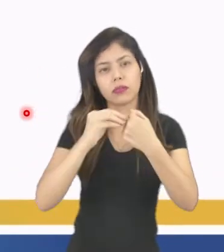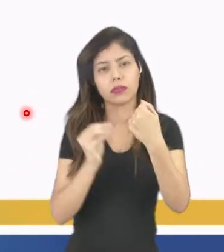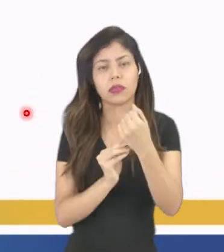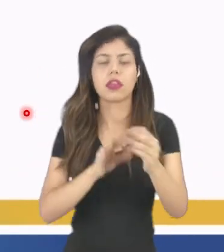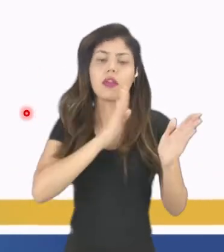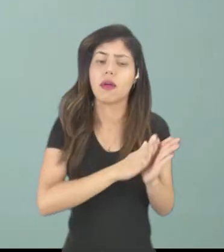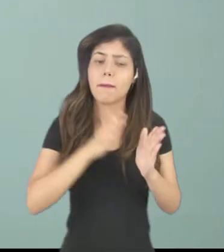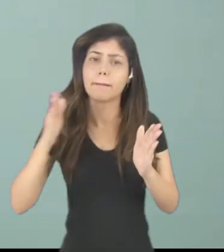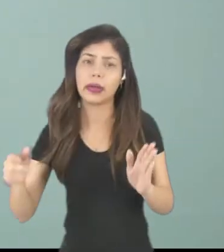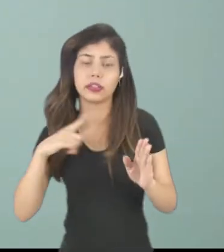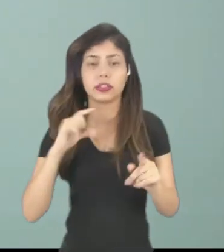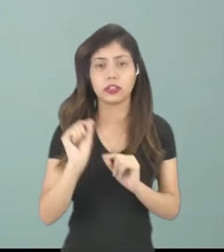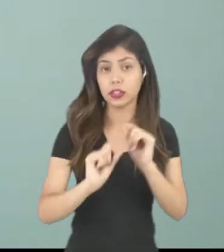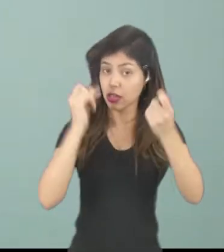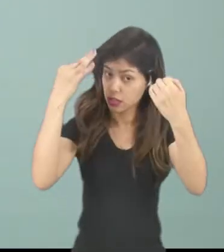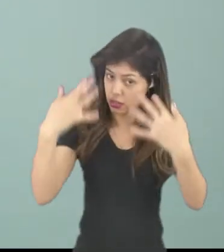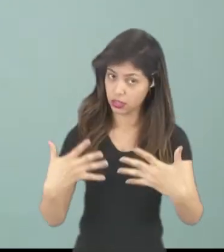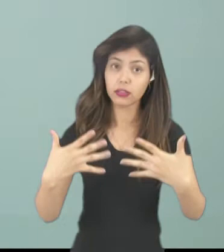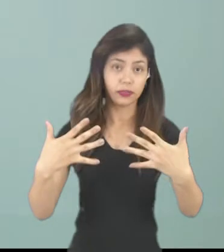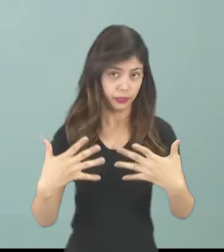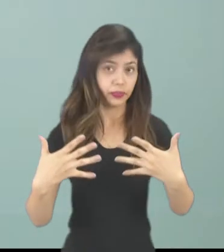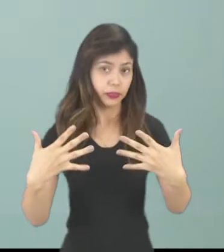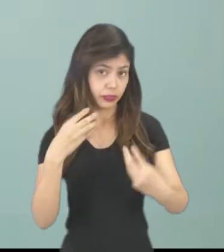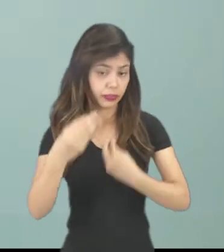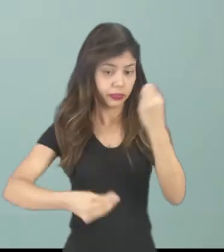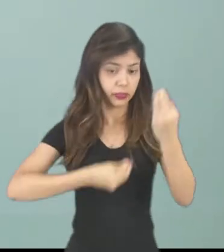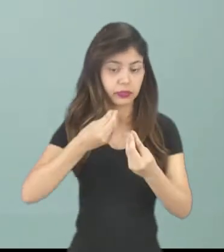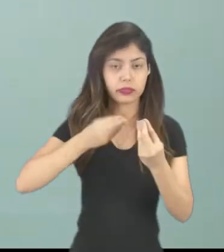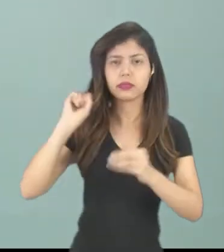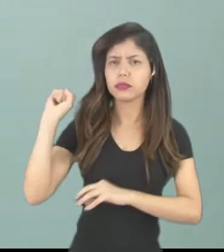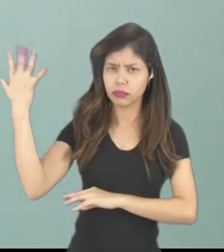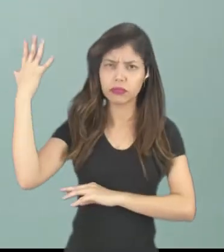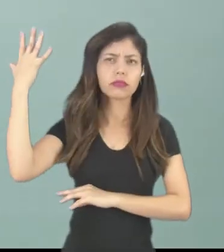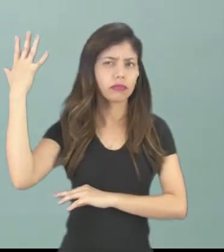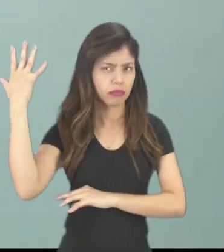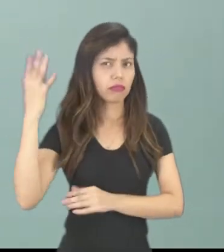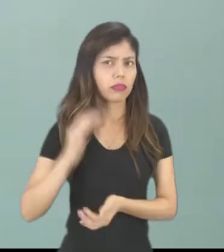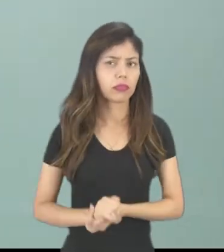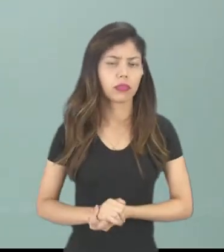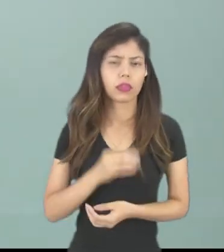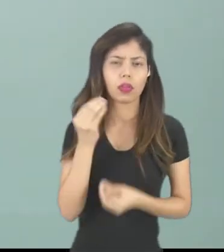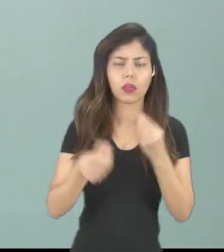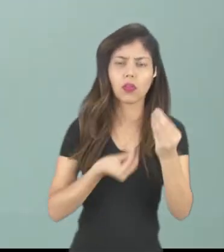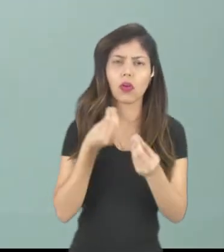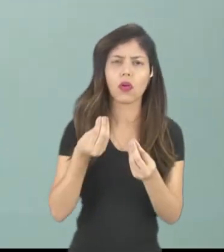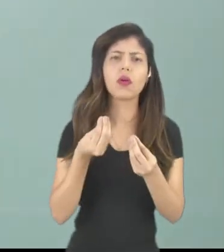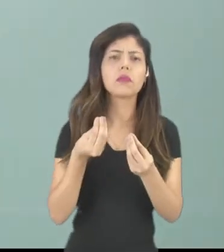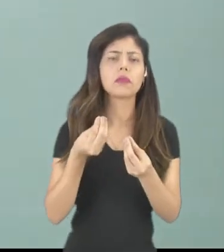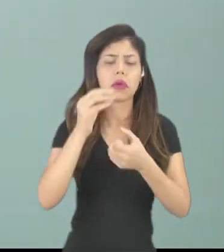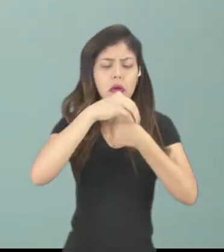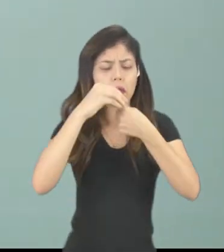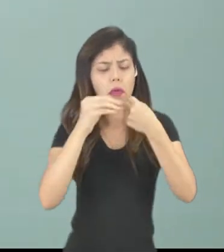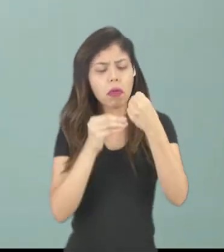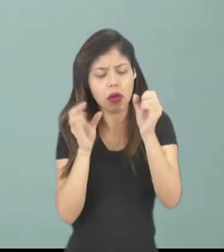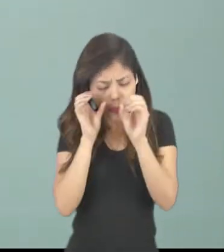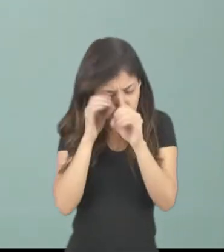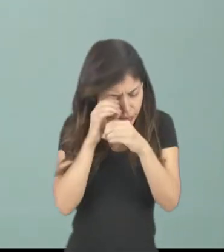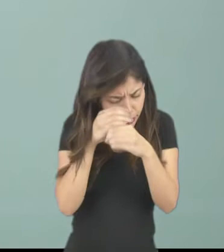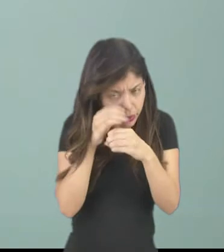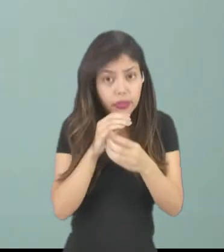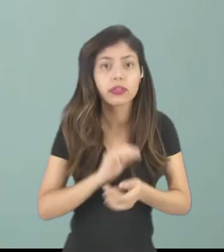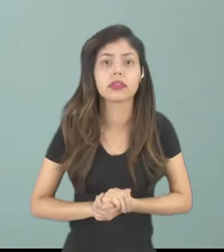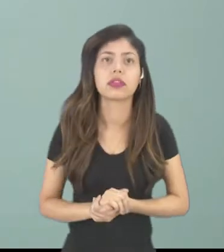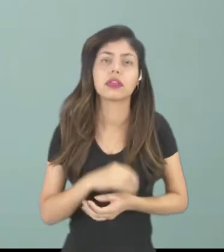é uma parte da cinética que vai estar nos indicando como que isso acontece. como que é o comportamento dessas moléculas